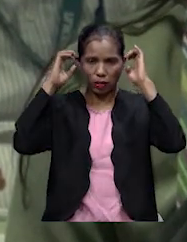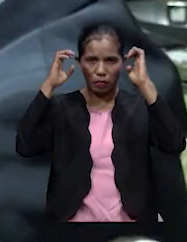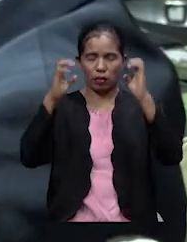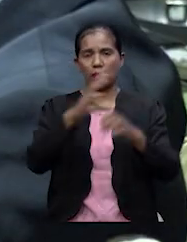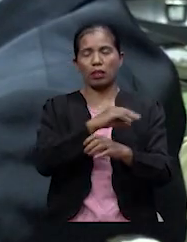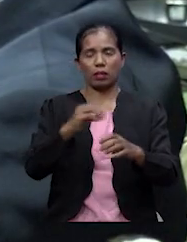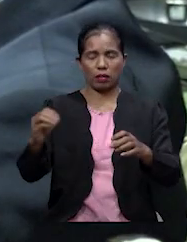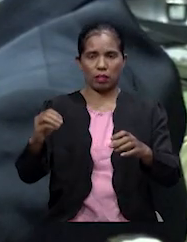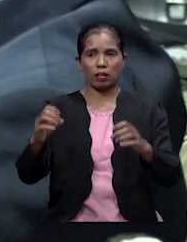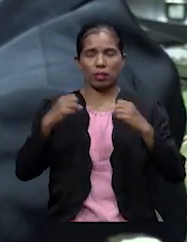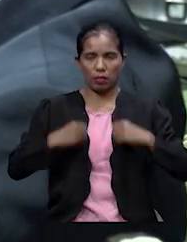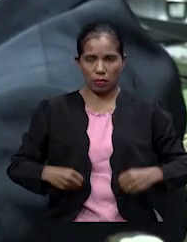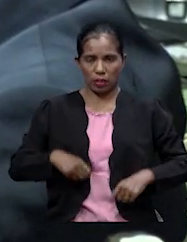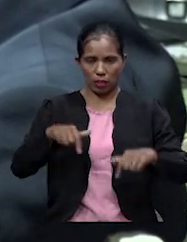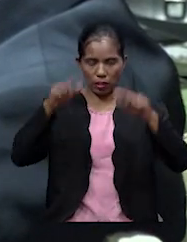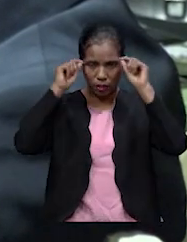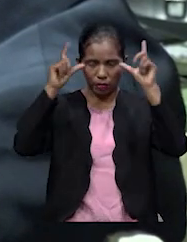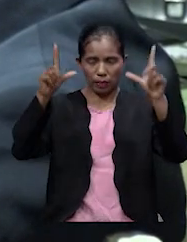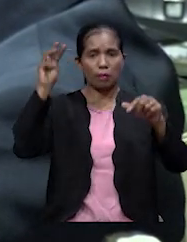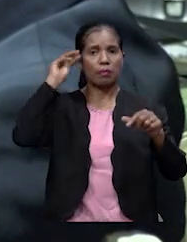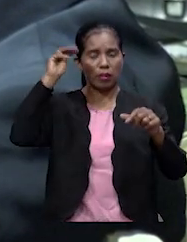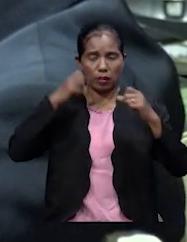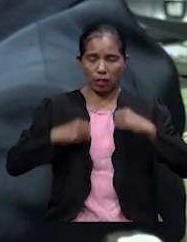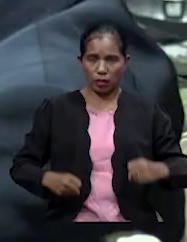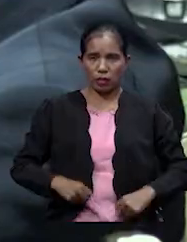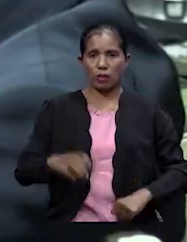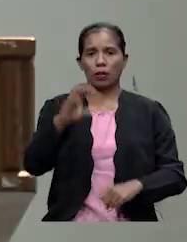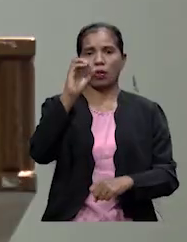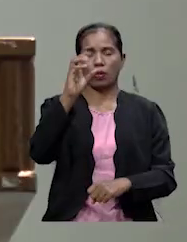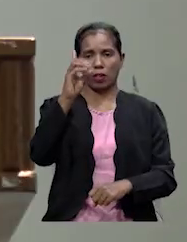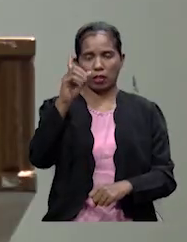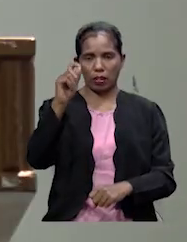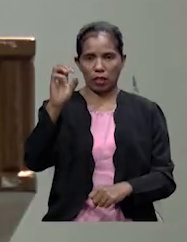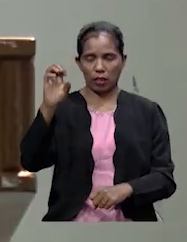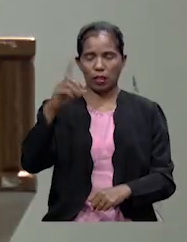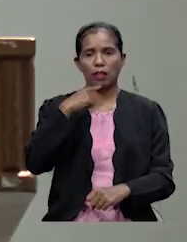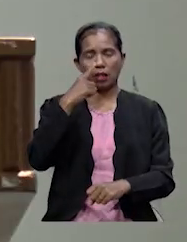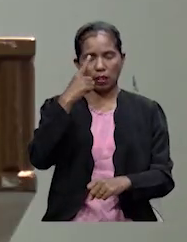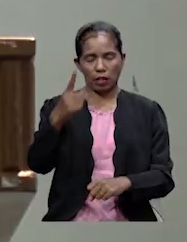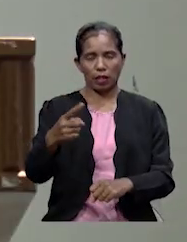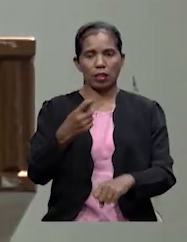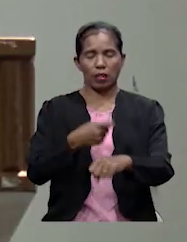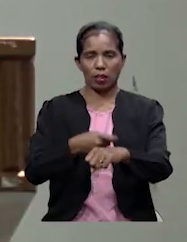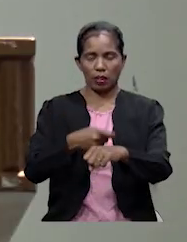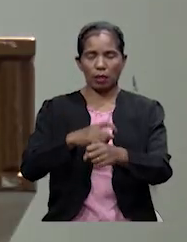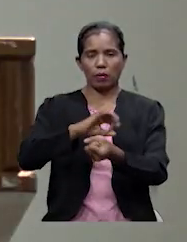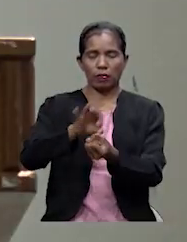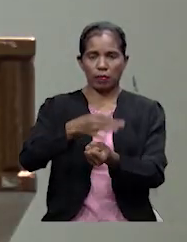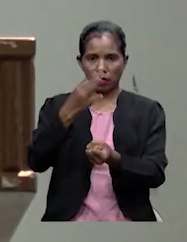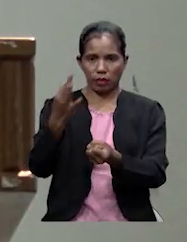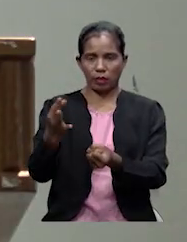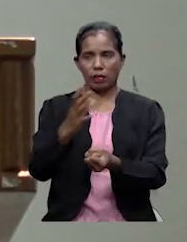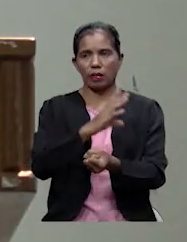a Timor-Leste. Ministra de Saúde, Odete Maria Freitas Belo Hatete, durante o tempo pandemia